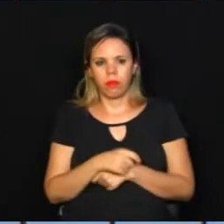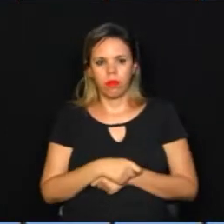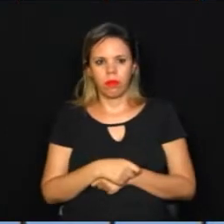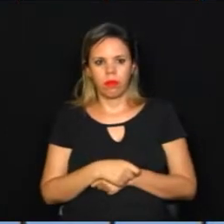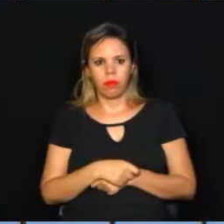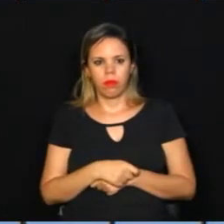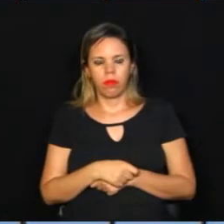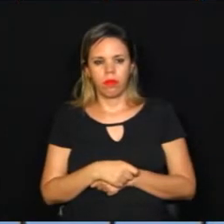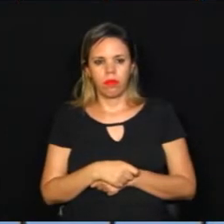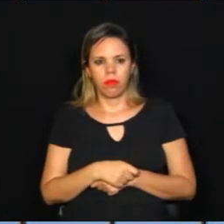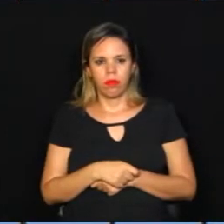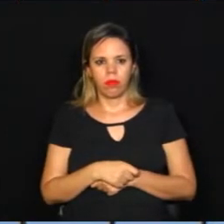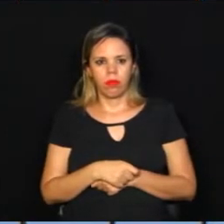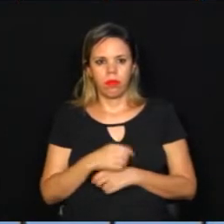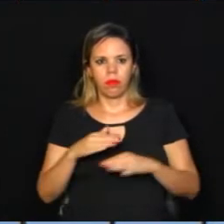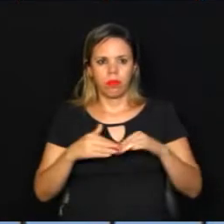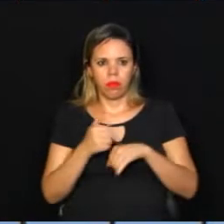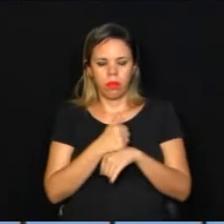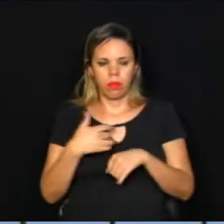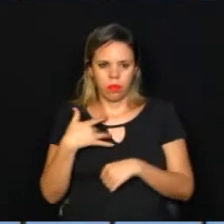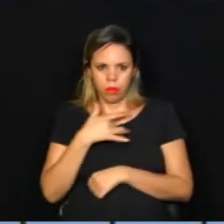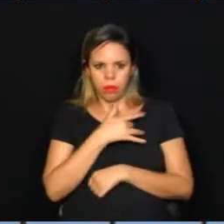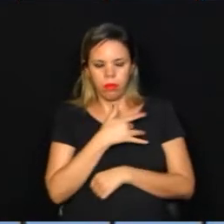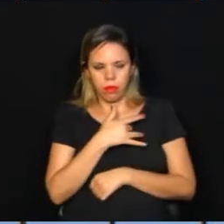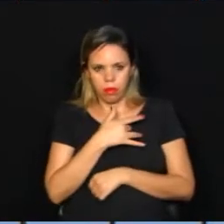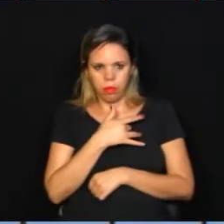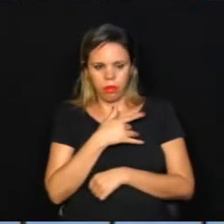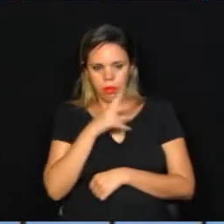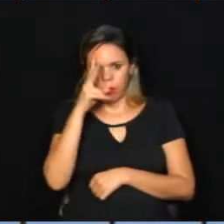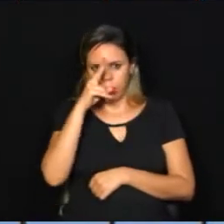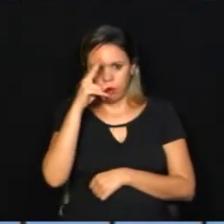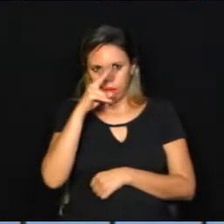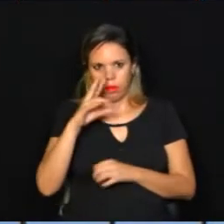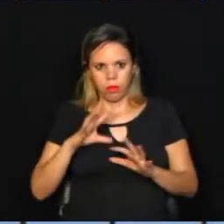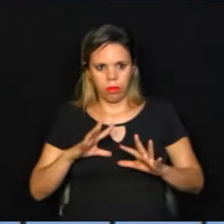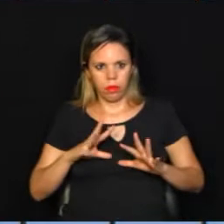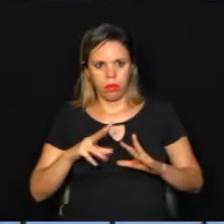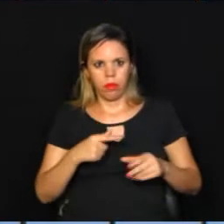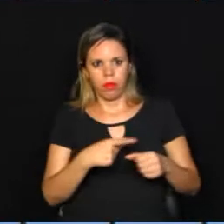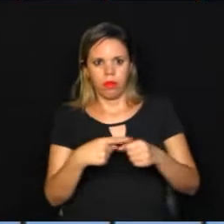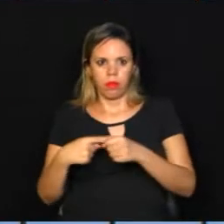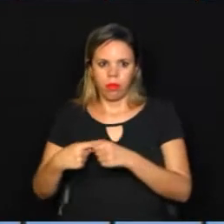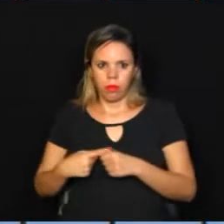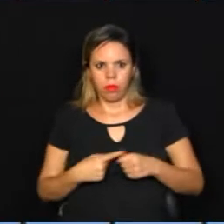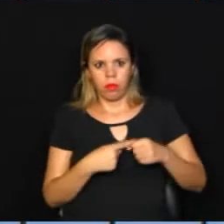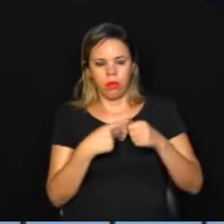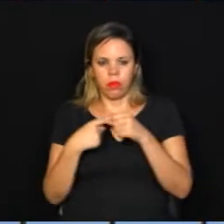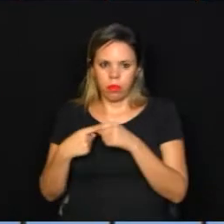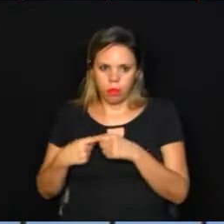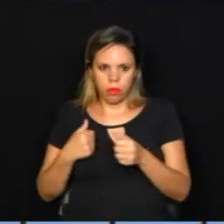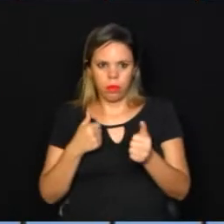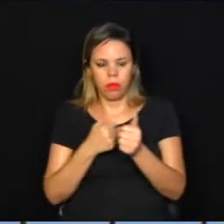além daqueles também dos profissionais de saúde. Lembrando que todos os municípios